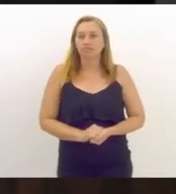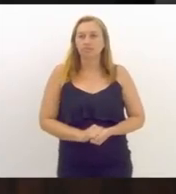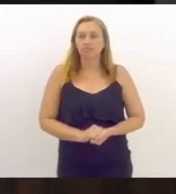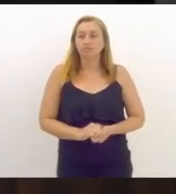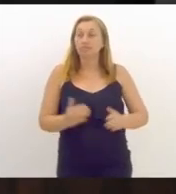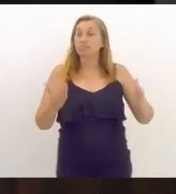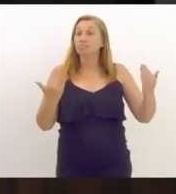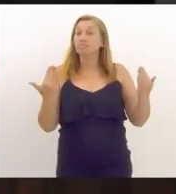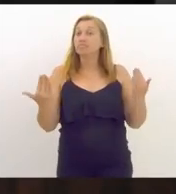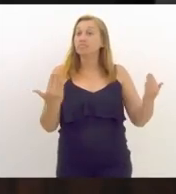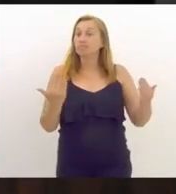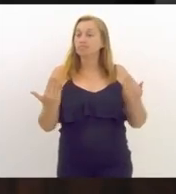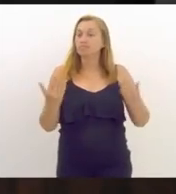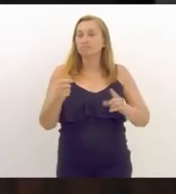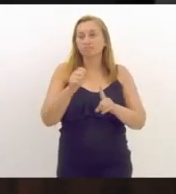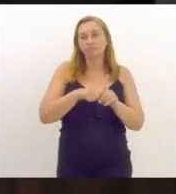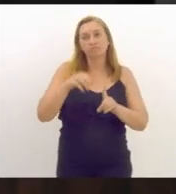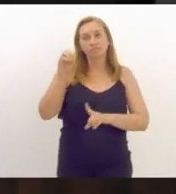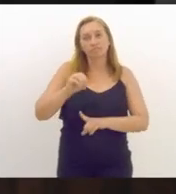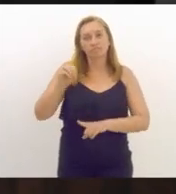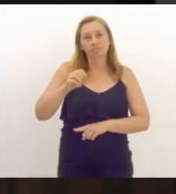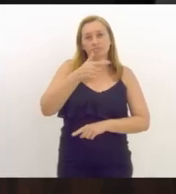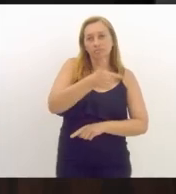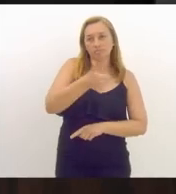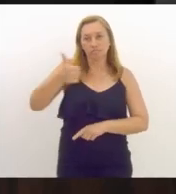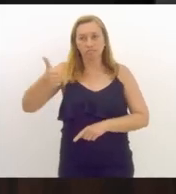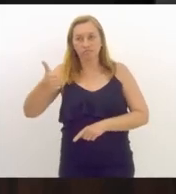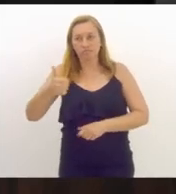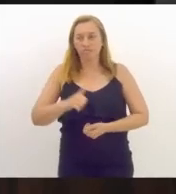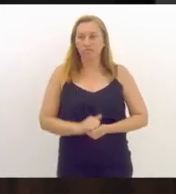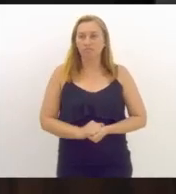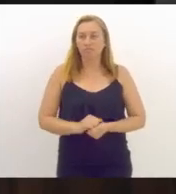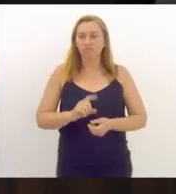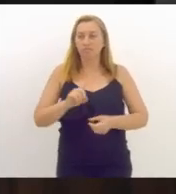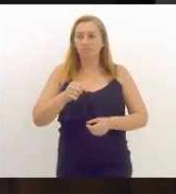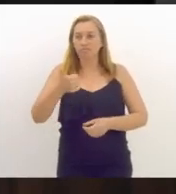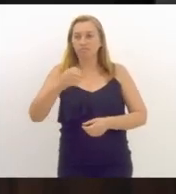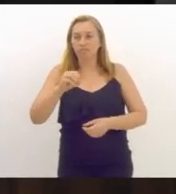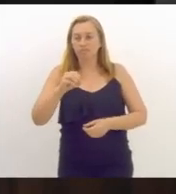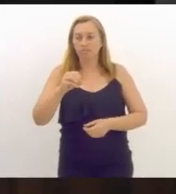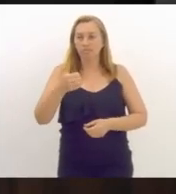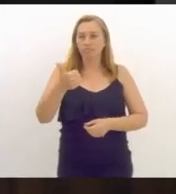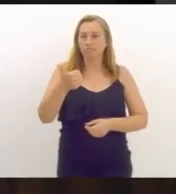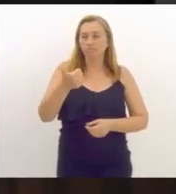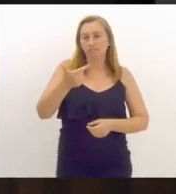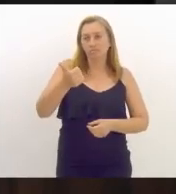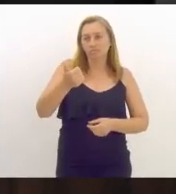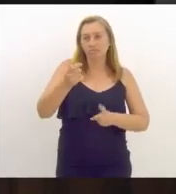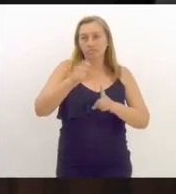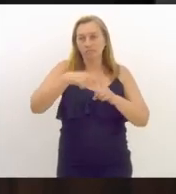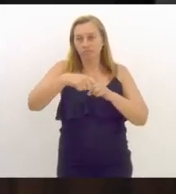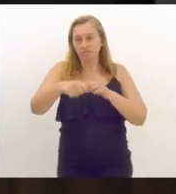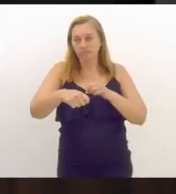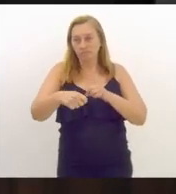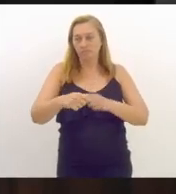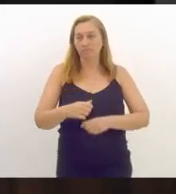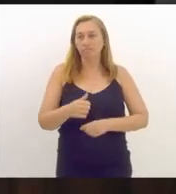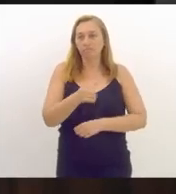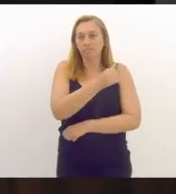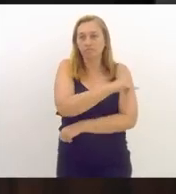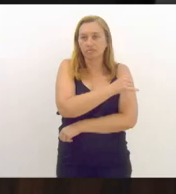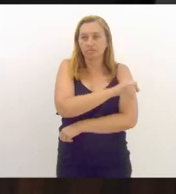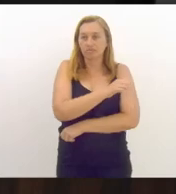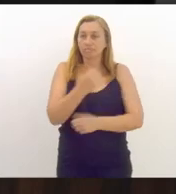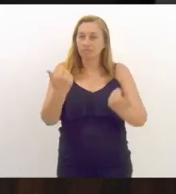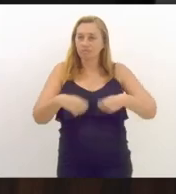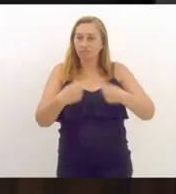comparado com o mês de outubro de 2021 significa nos próximos meses da forma que está o rio daqui a pouco